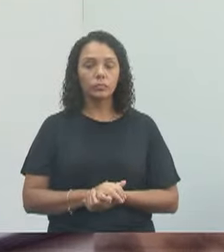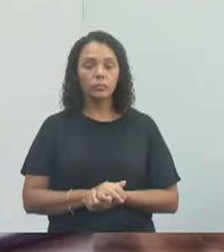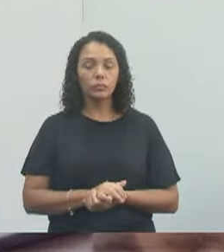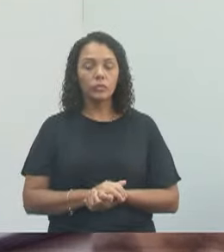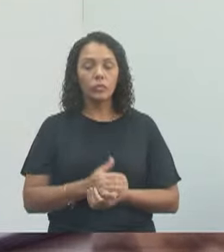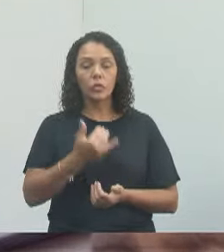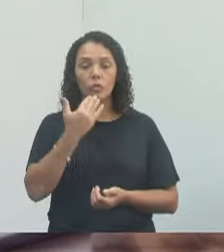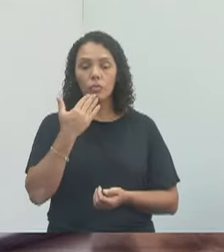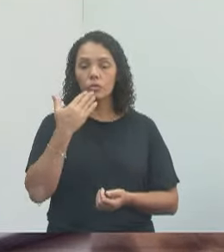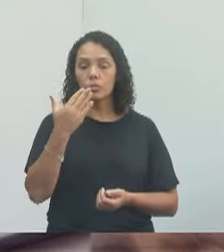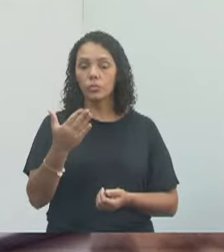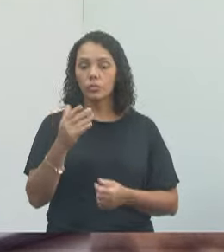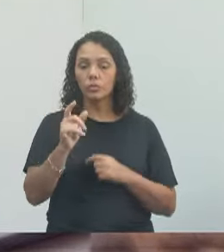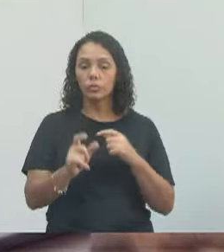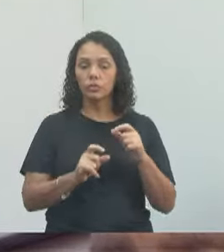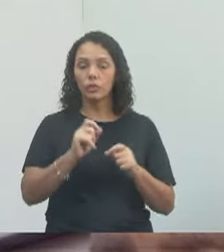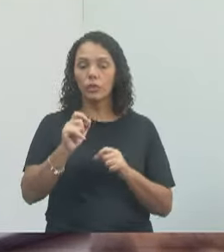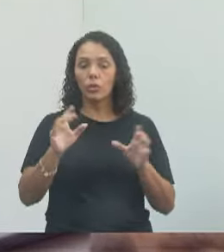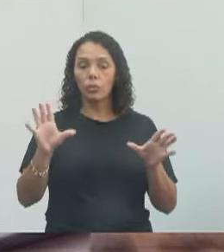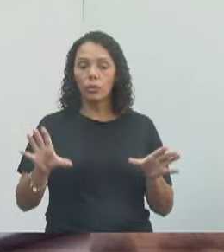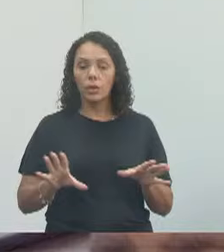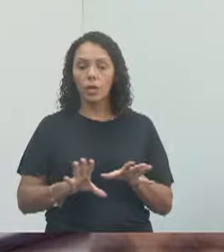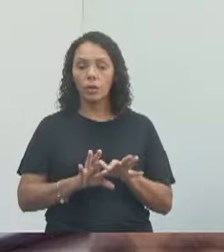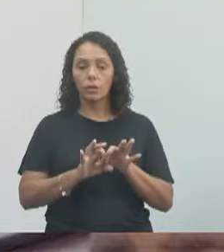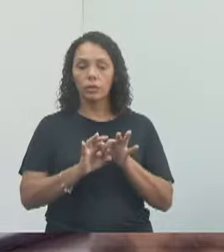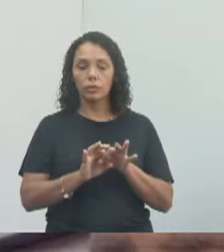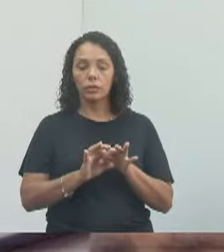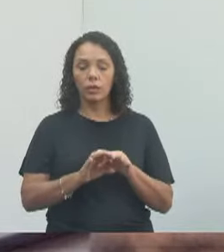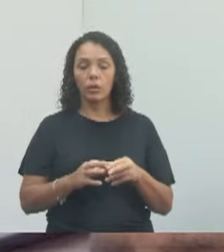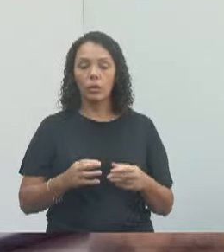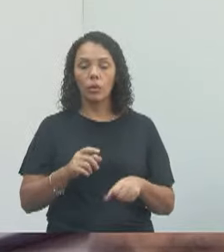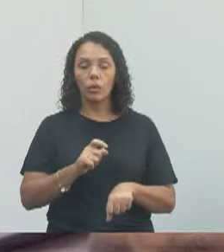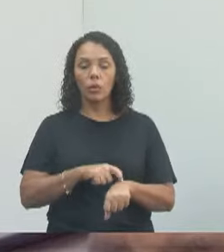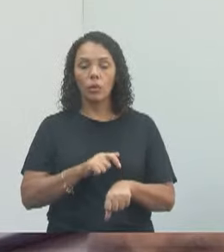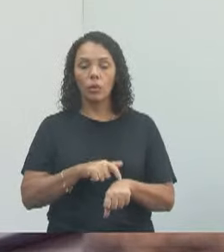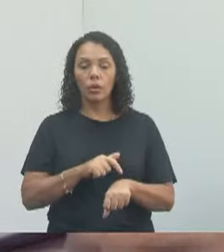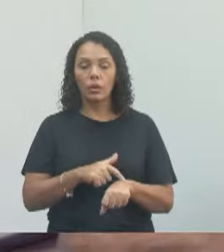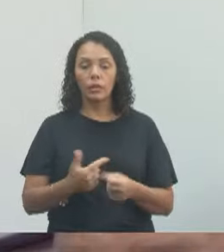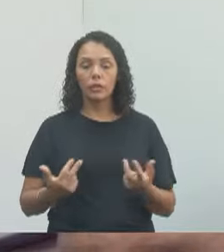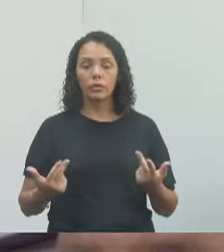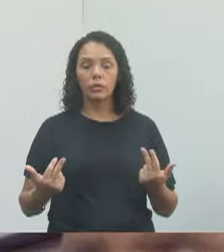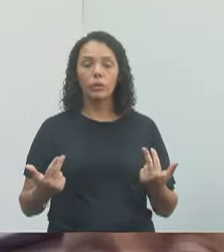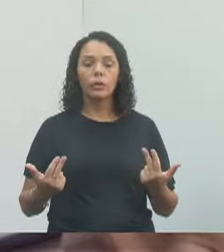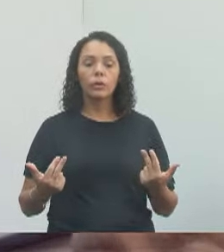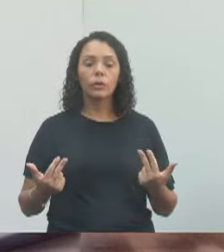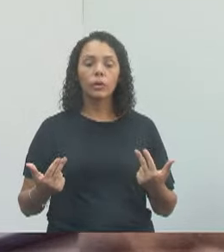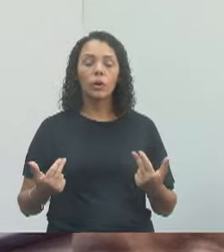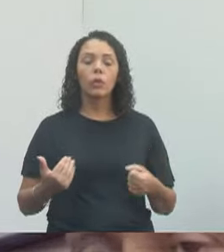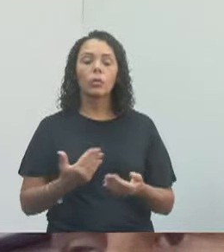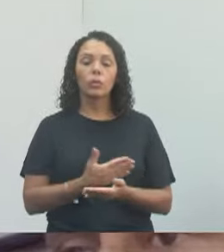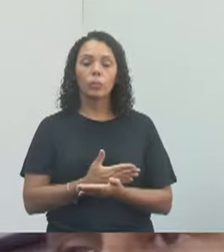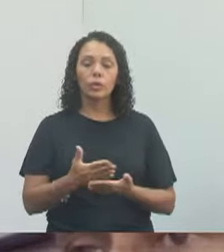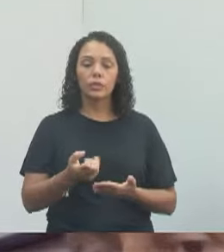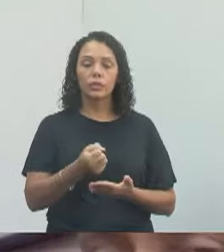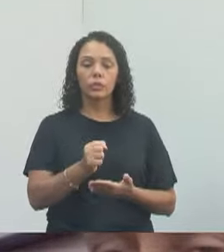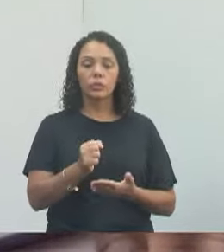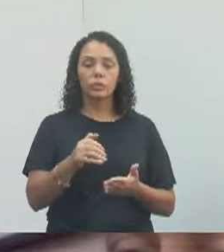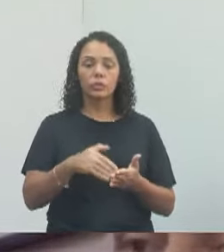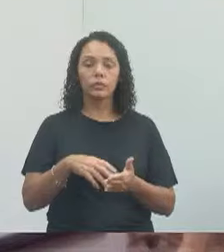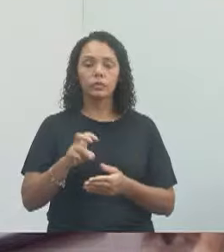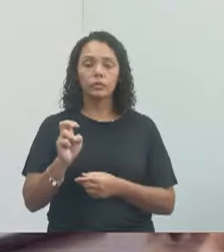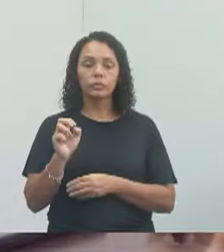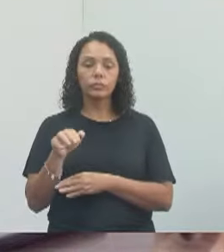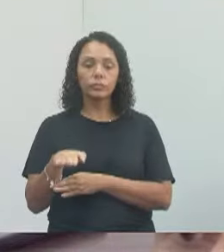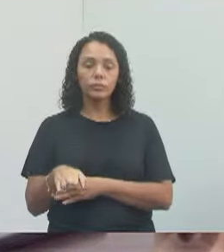eles estão pedindo apenas para unificar das 8 da manhã até às 17 horas porque fica lá